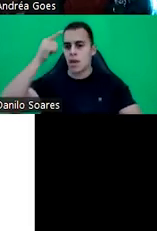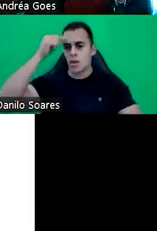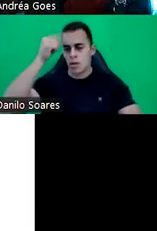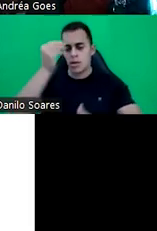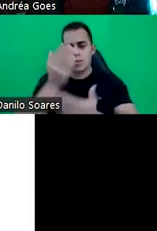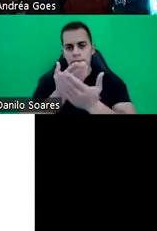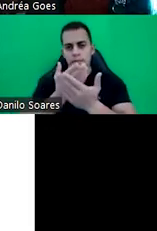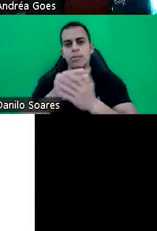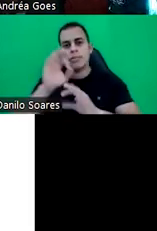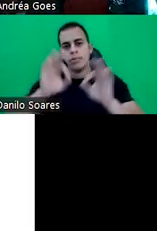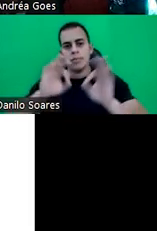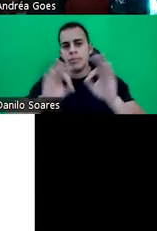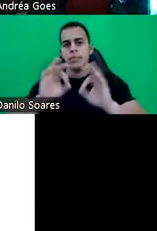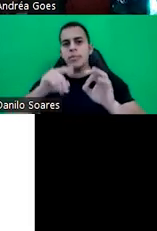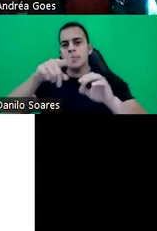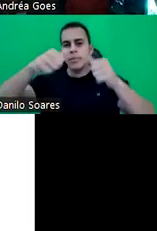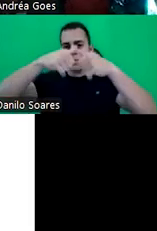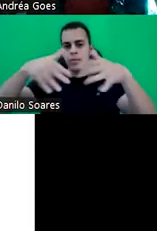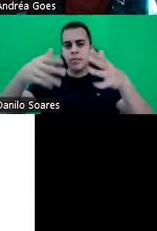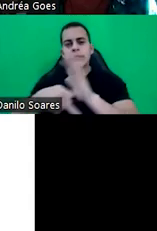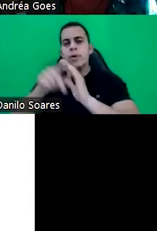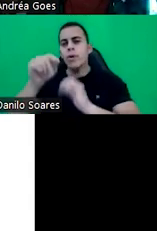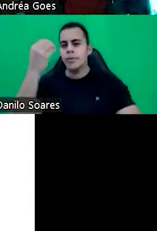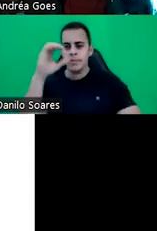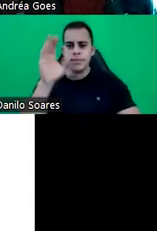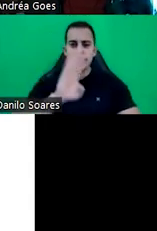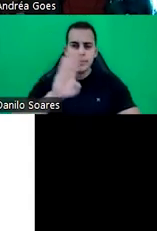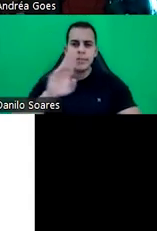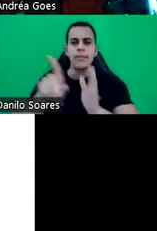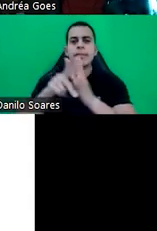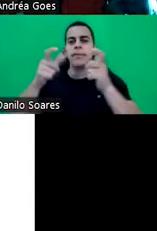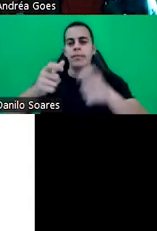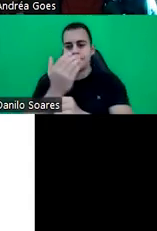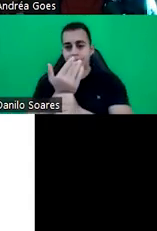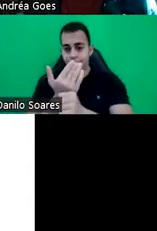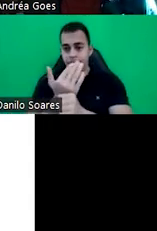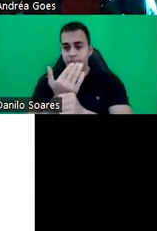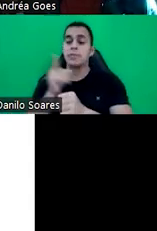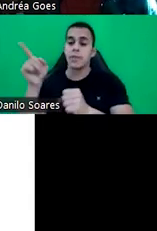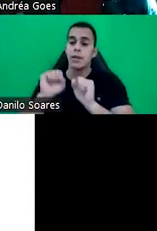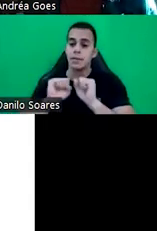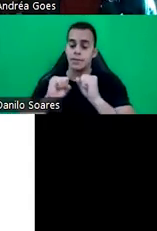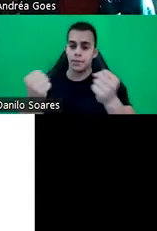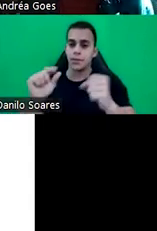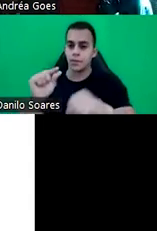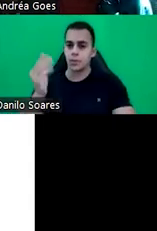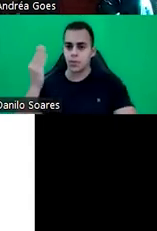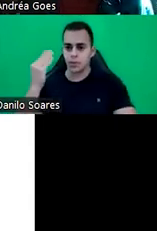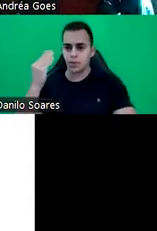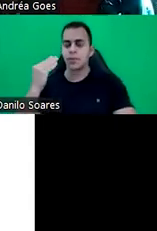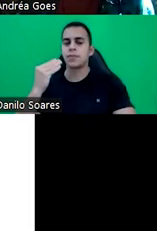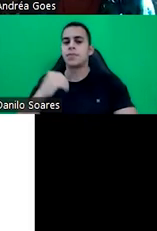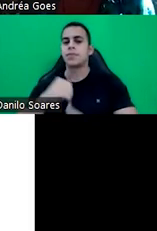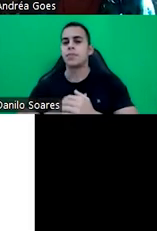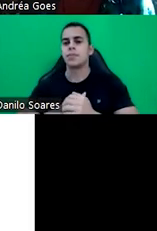de graduação, licenciatura em Ciências Biológicas com a gente na UERJ. Então, a Juliana defendeu ainda há pouco, aí foi com